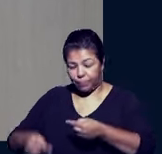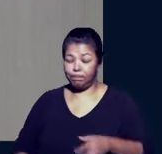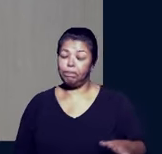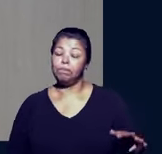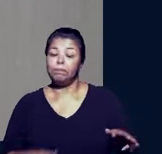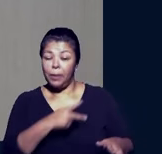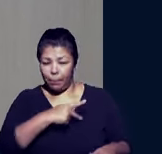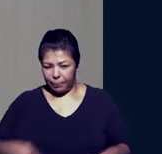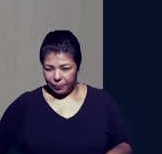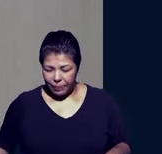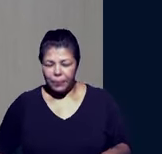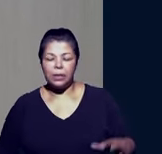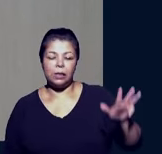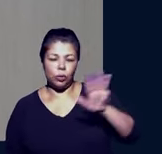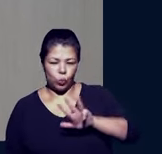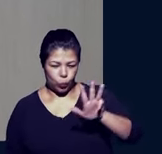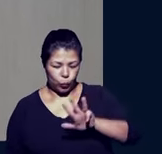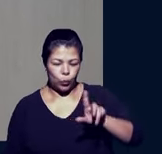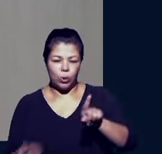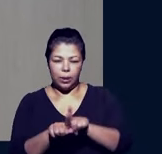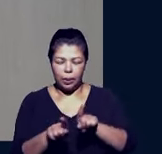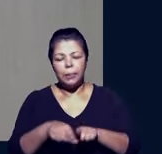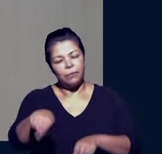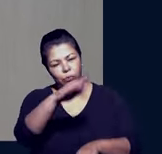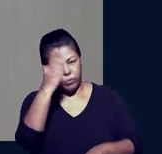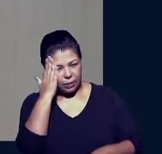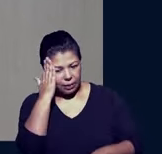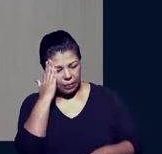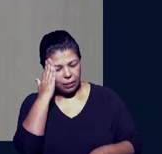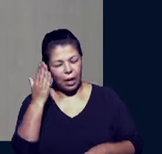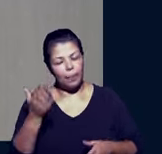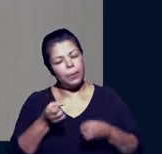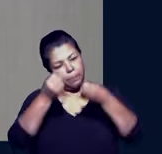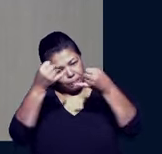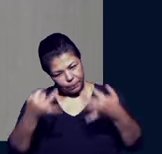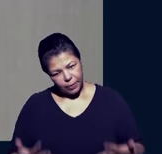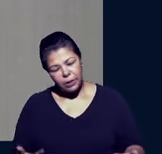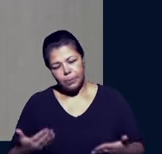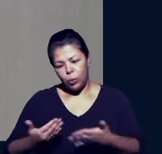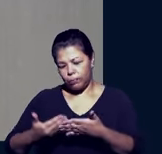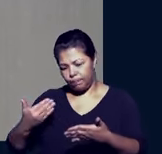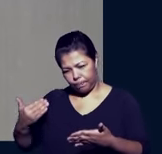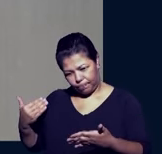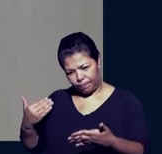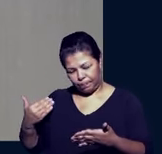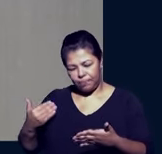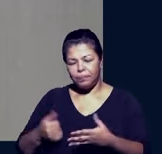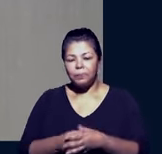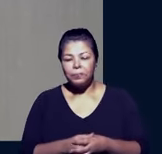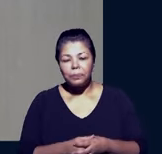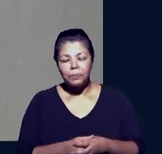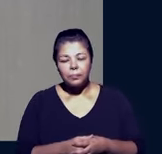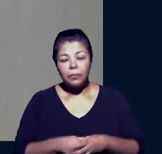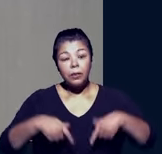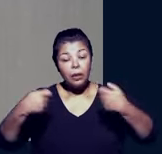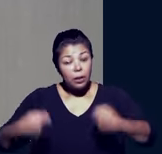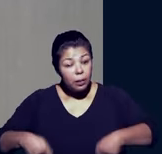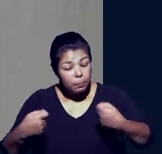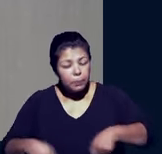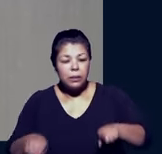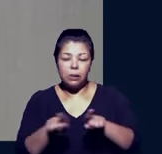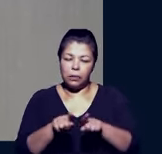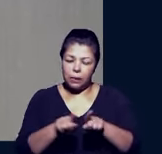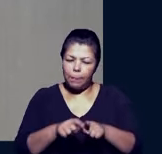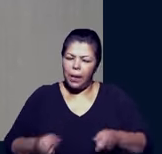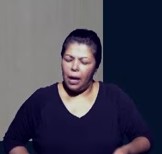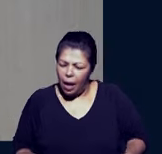é sabido disse recentemente e reafirmou agora no meio do feriado que é necessário gastar